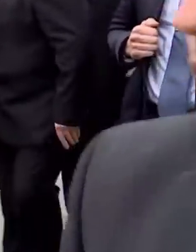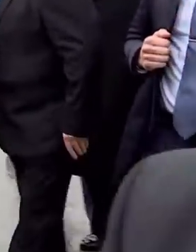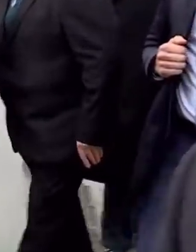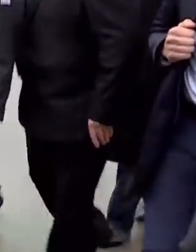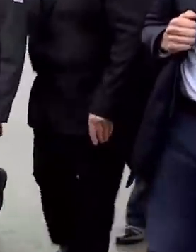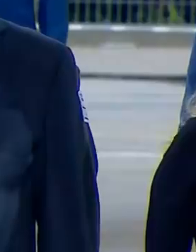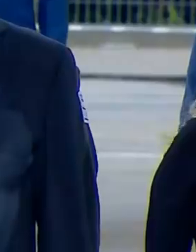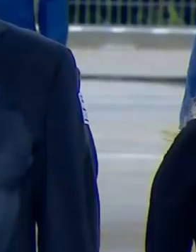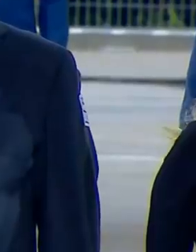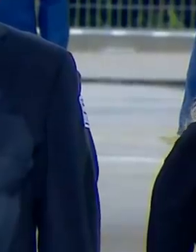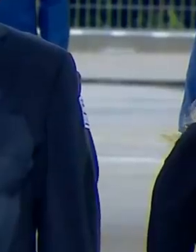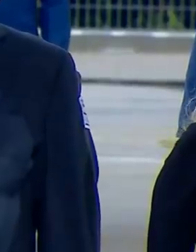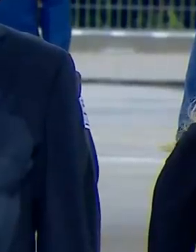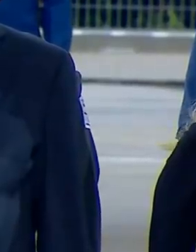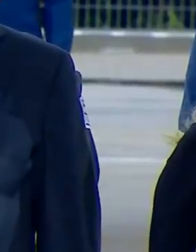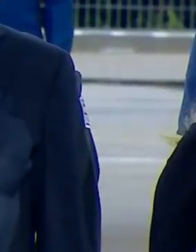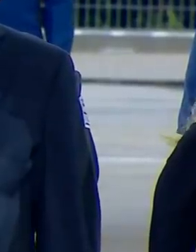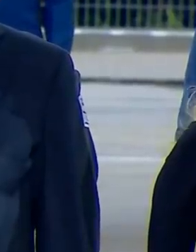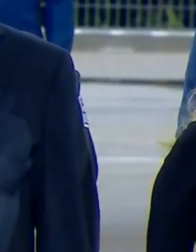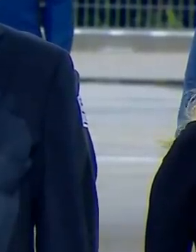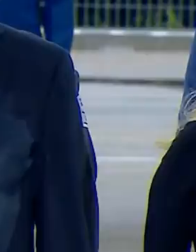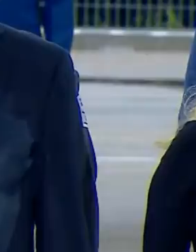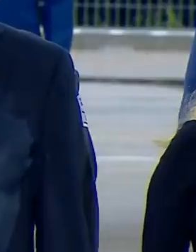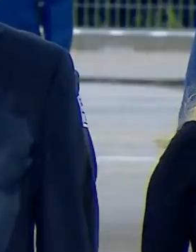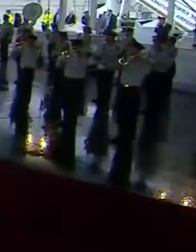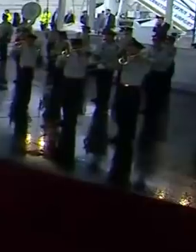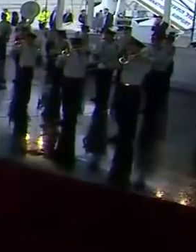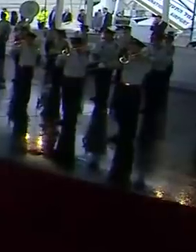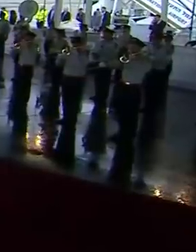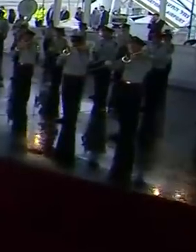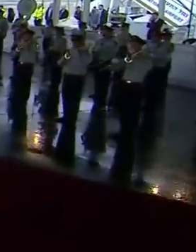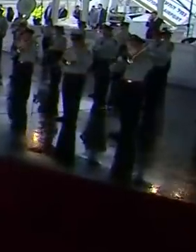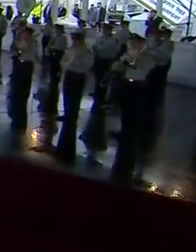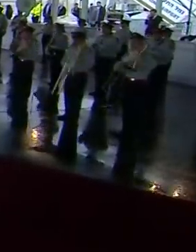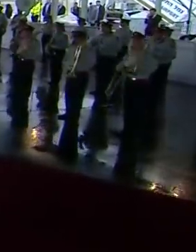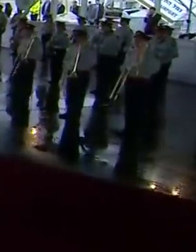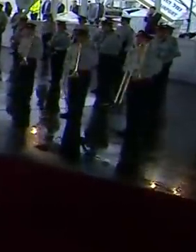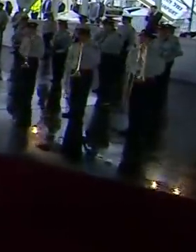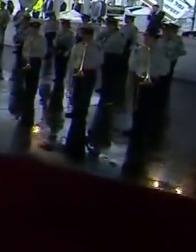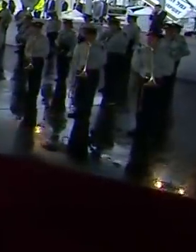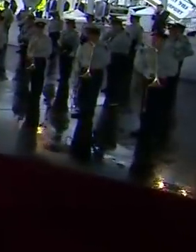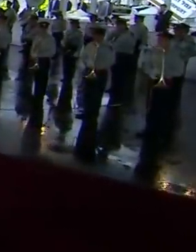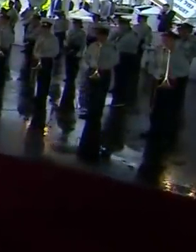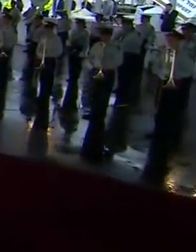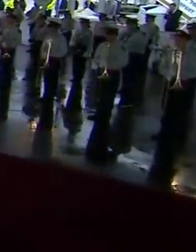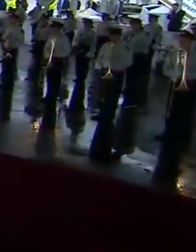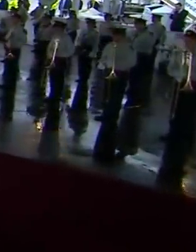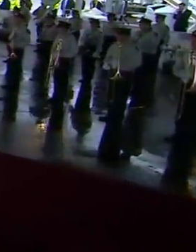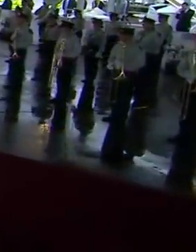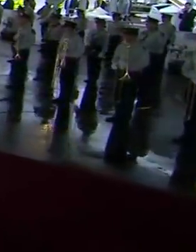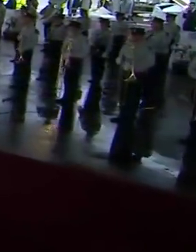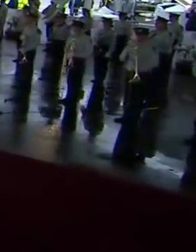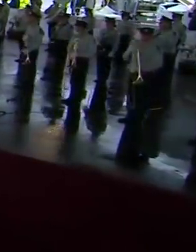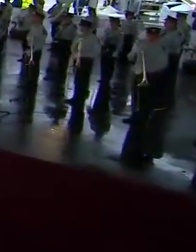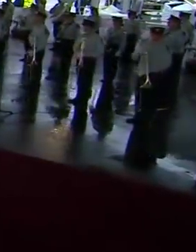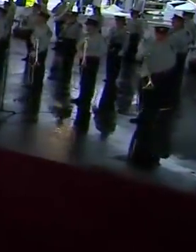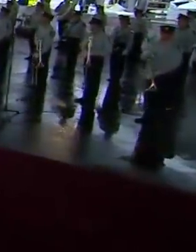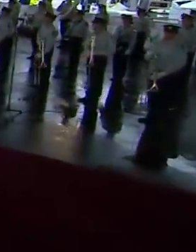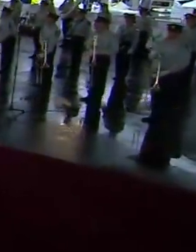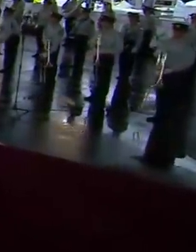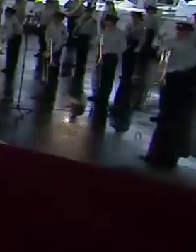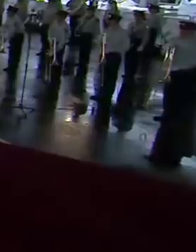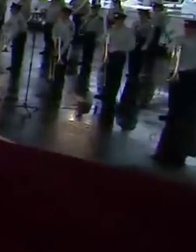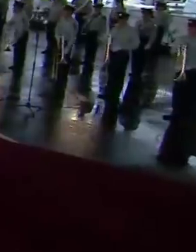Esta deferência só foi feita pelo primeiro-ministro israelense em alguns momentos anteriores. Por exemplo, nas visitas